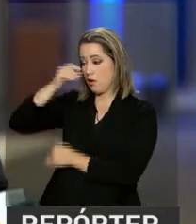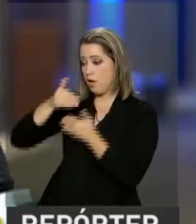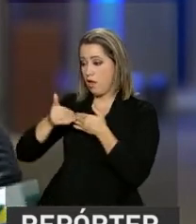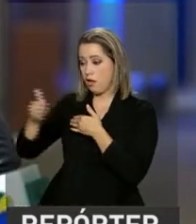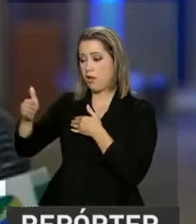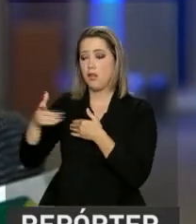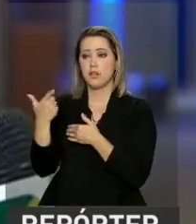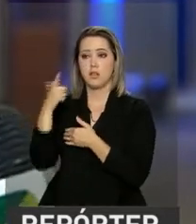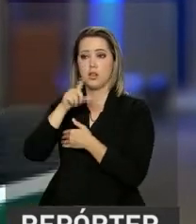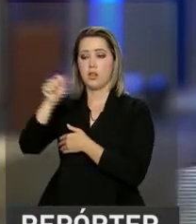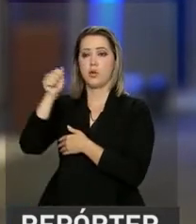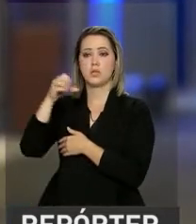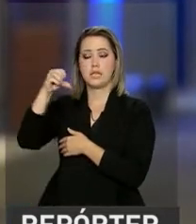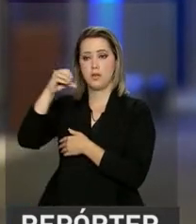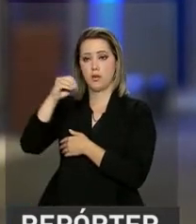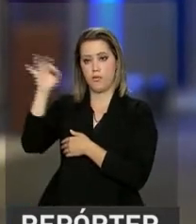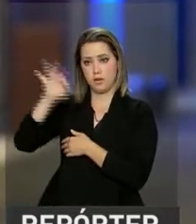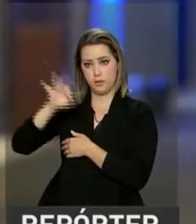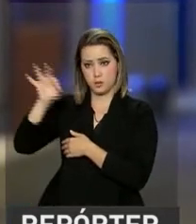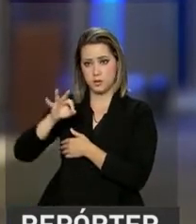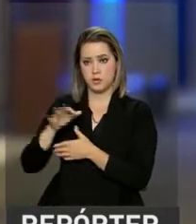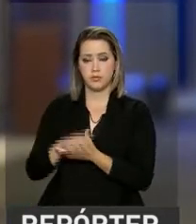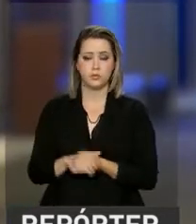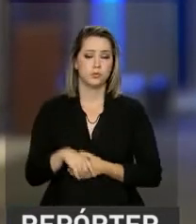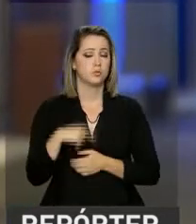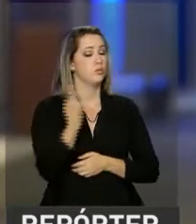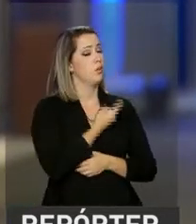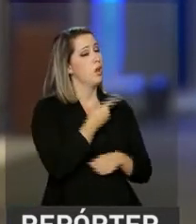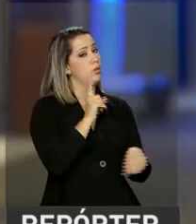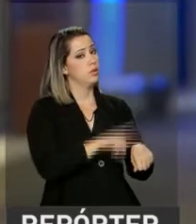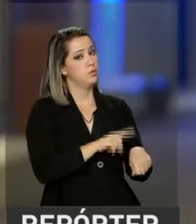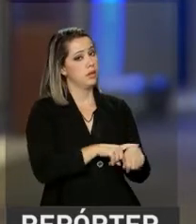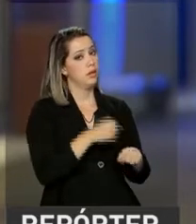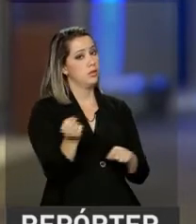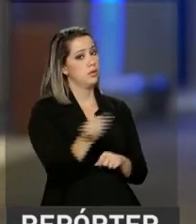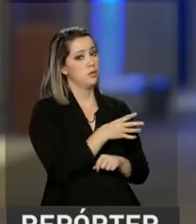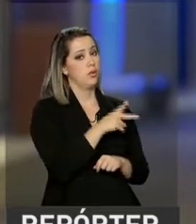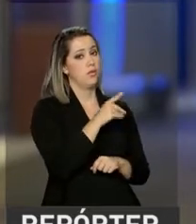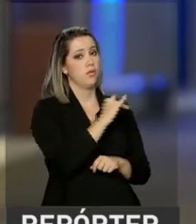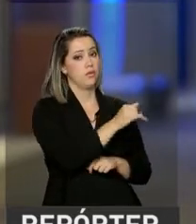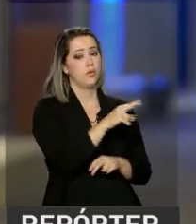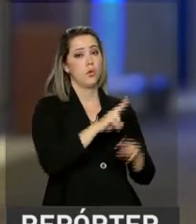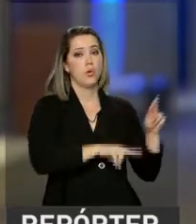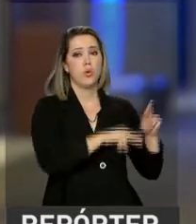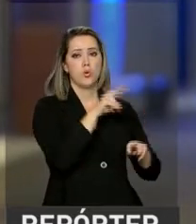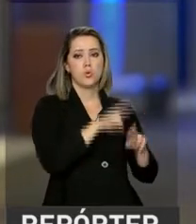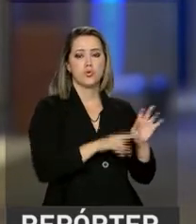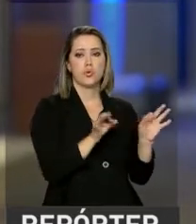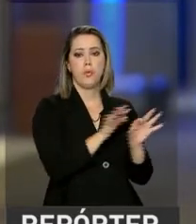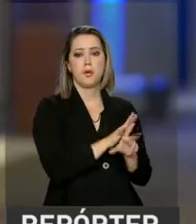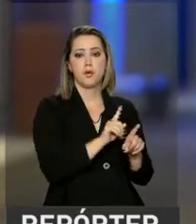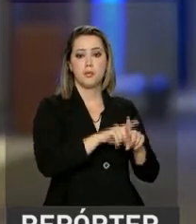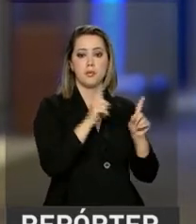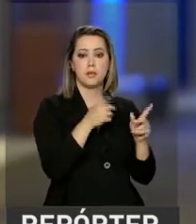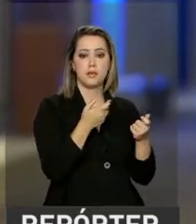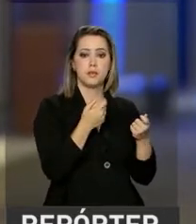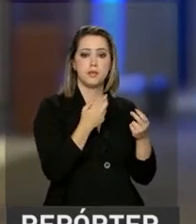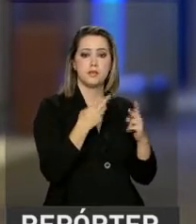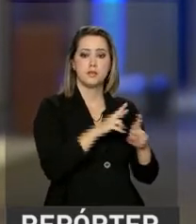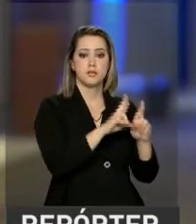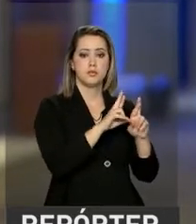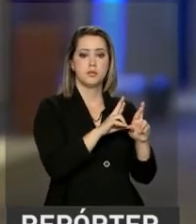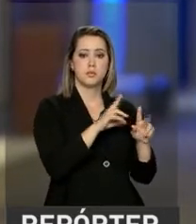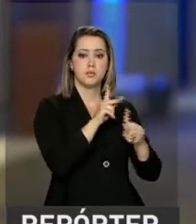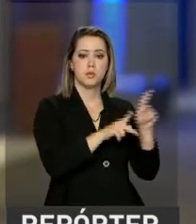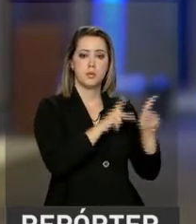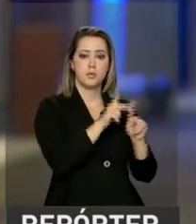se atingir os 90%? Não, nós marcamos uma nova data em junho para o encerramento, mas nós esperamos que a